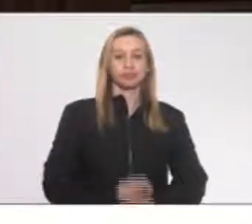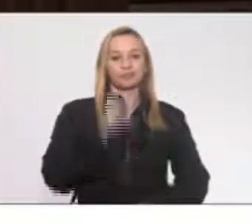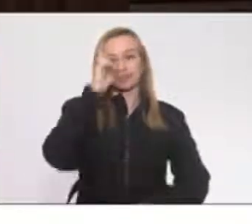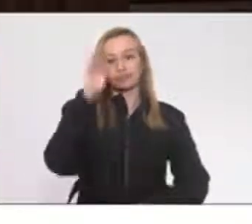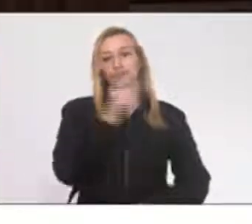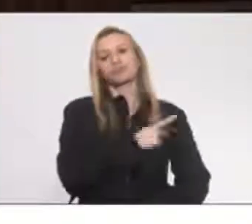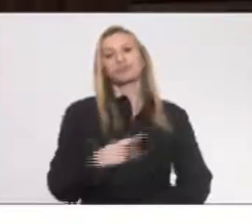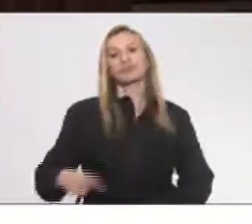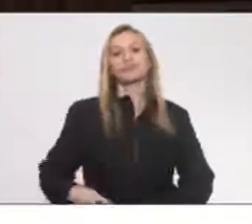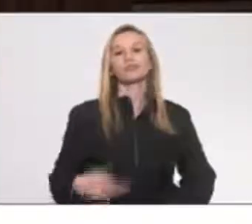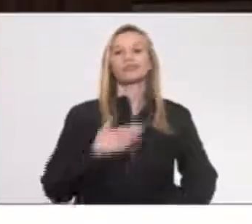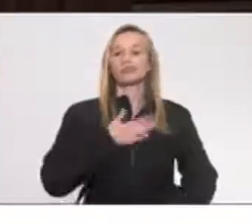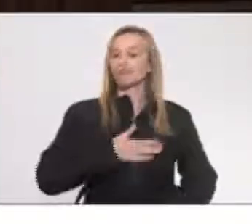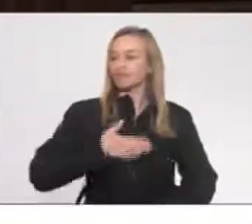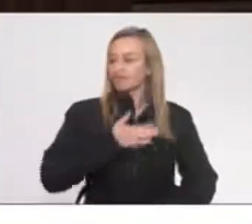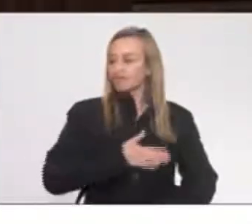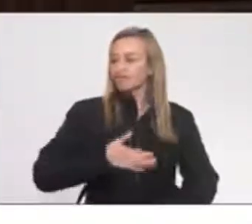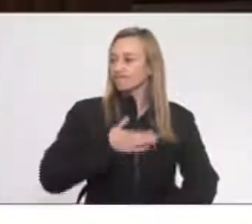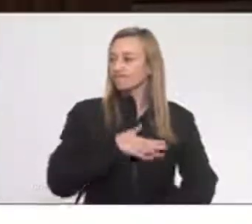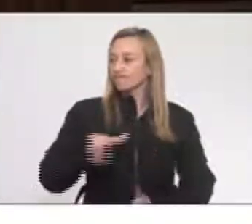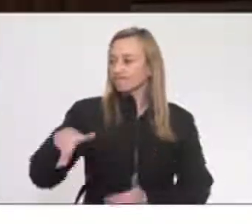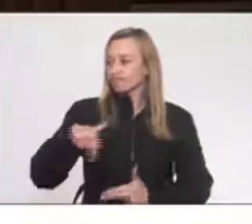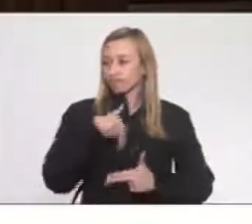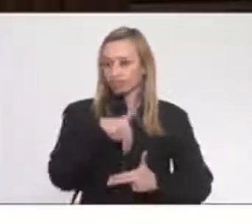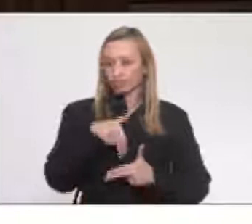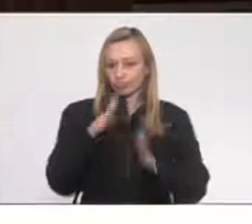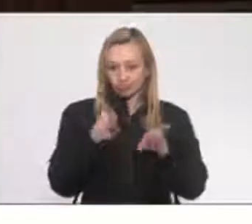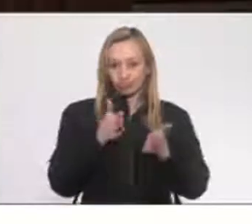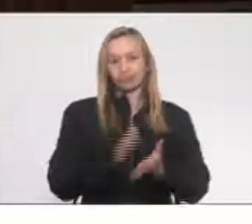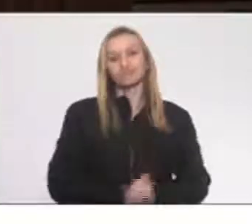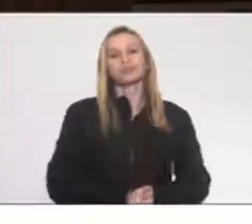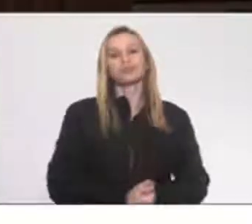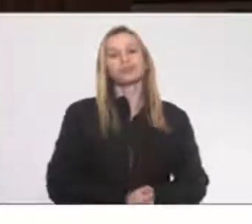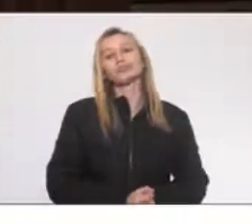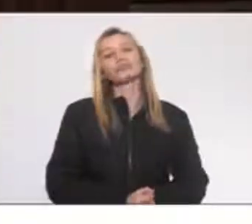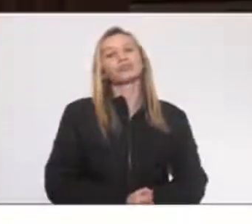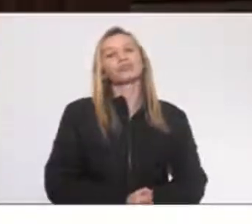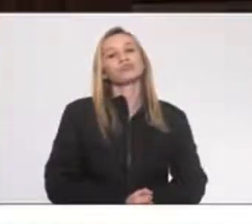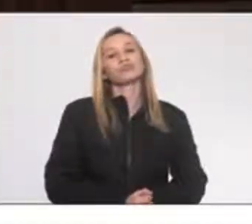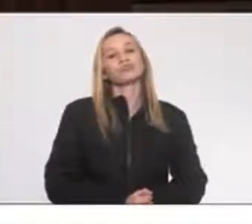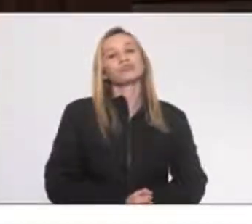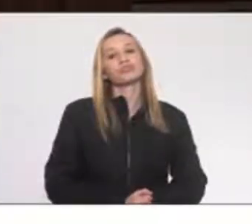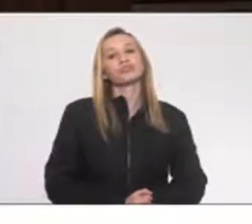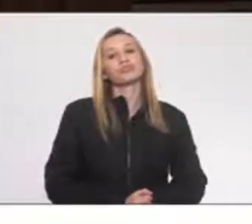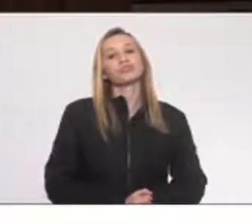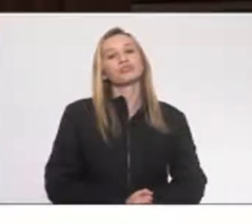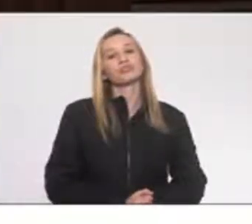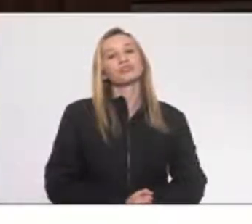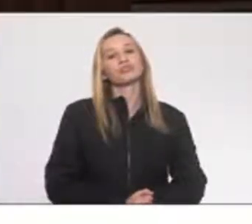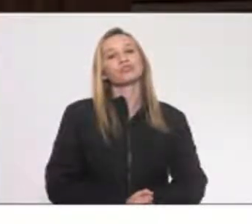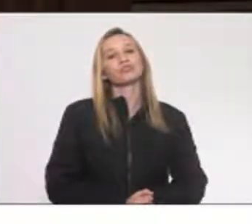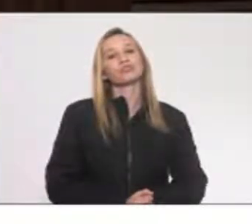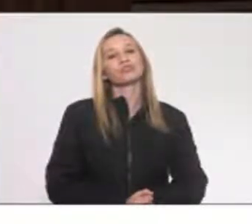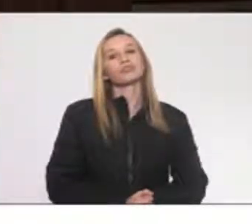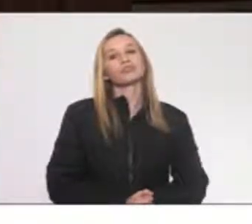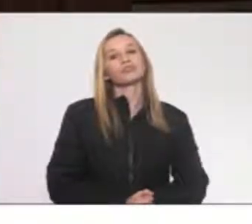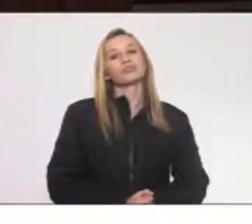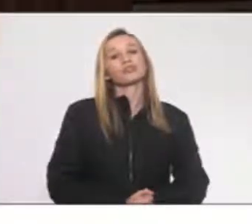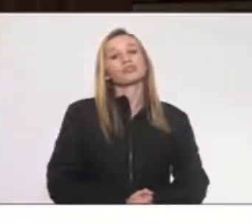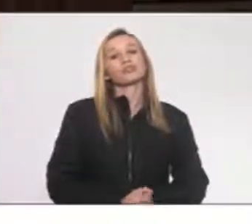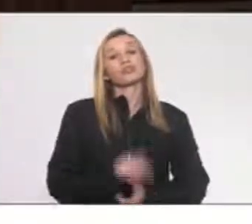eu gostaria, nesta tribuna hoje, de repercutir